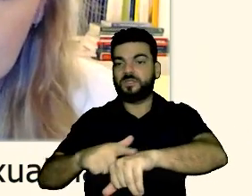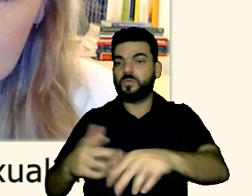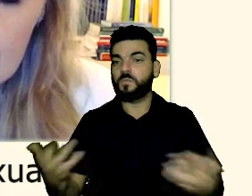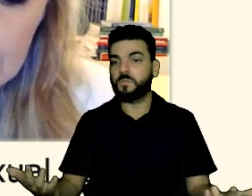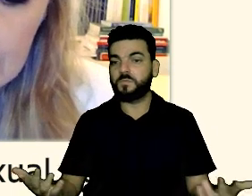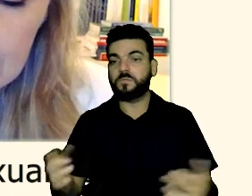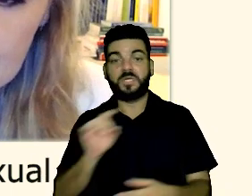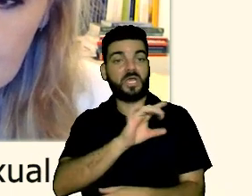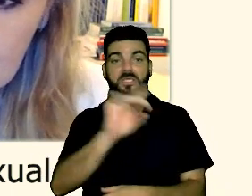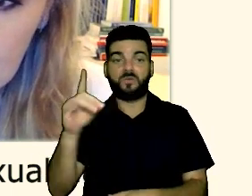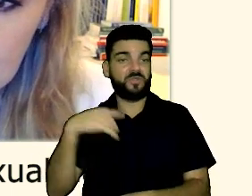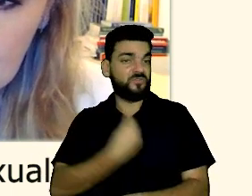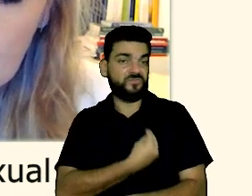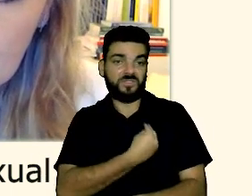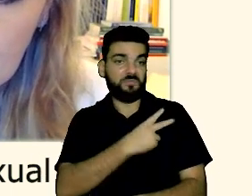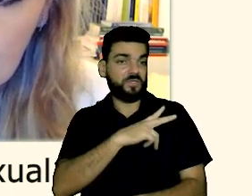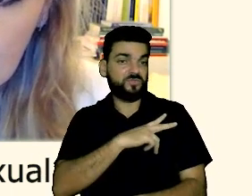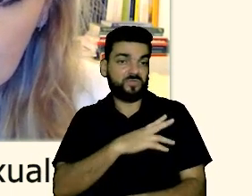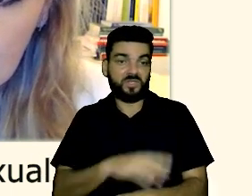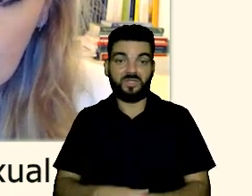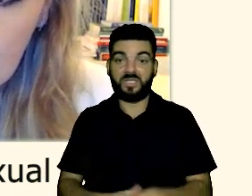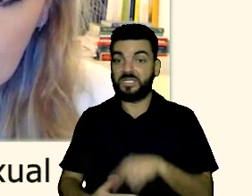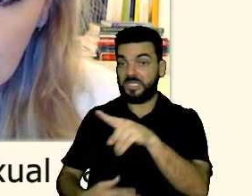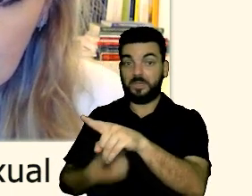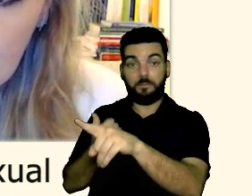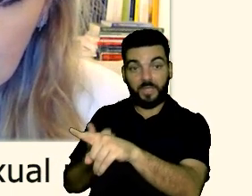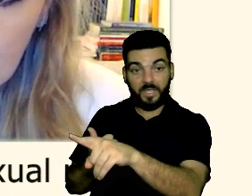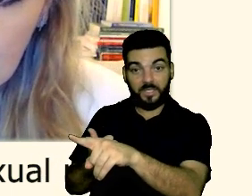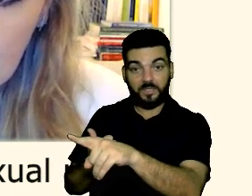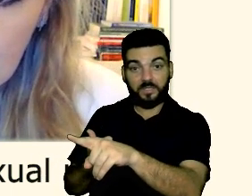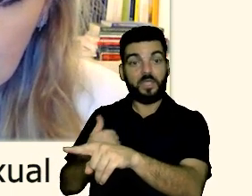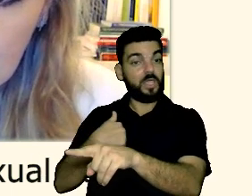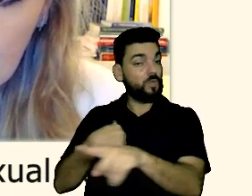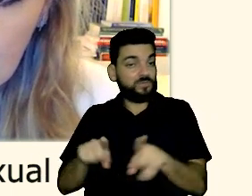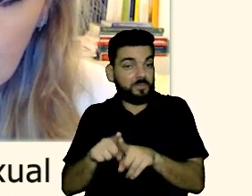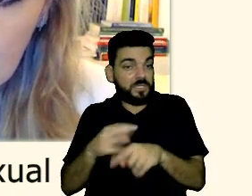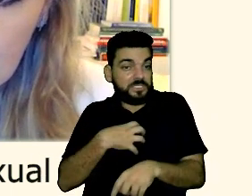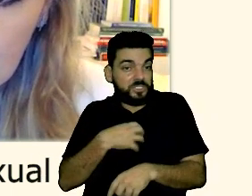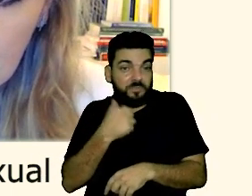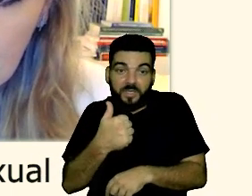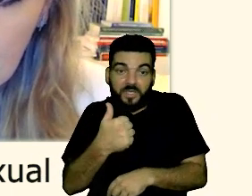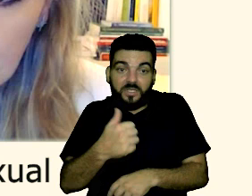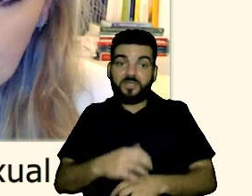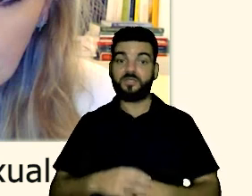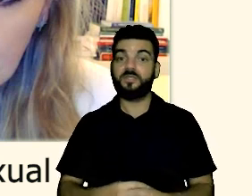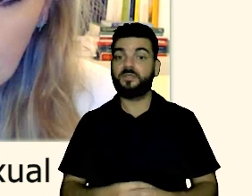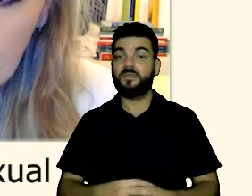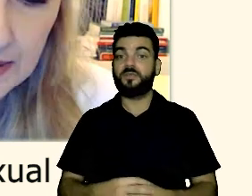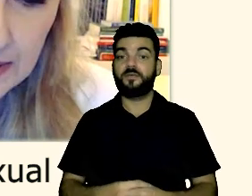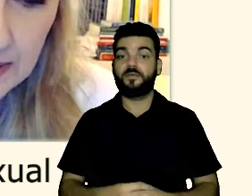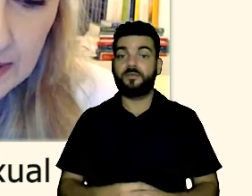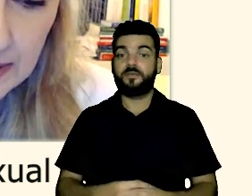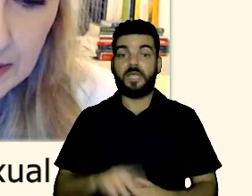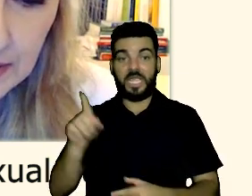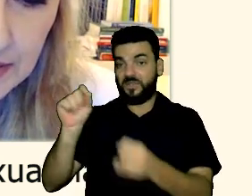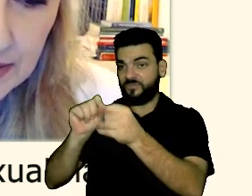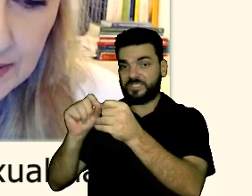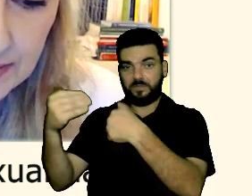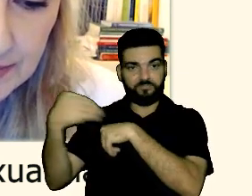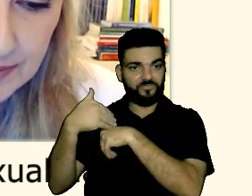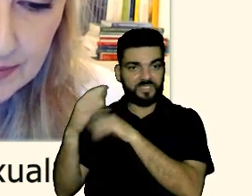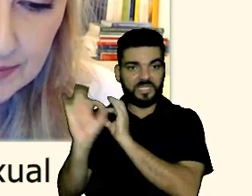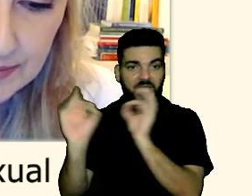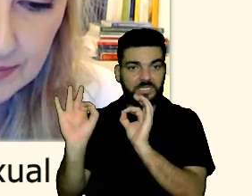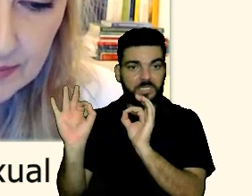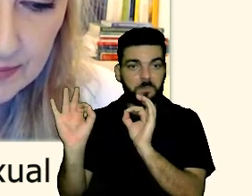psicólogo acabou de trazer, né, o problema de gênero, eu preciso entender e respeitar, cada um tem sua escolha, e se está